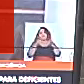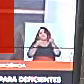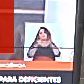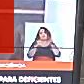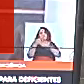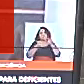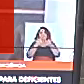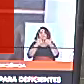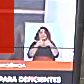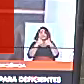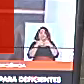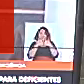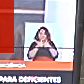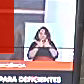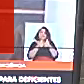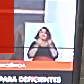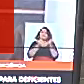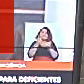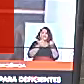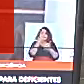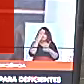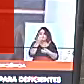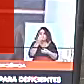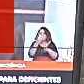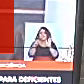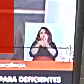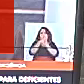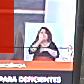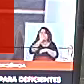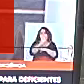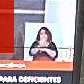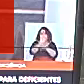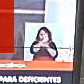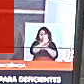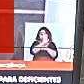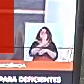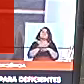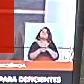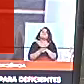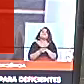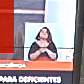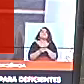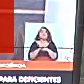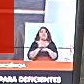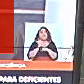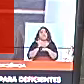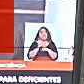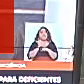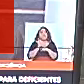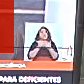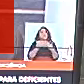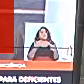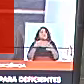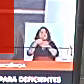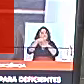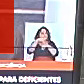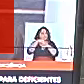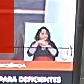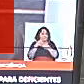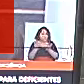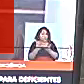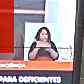Estado. Eu acho que tem algumas mensagens para trazer aqui, e a primeira delas é que a não emissão